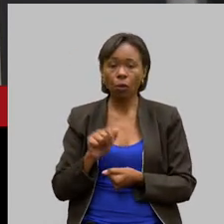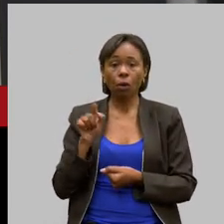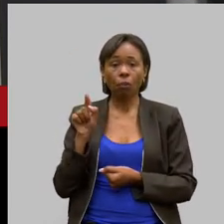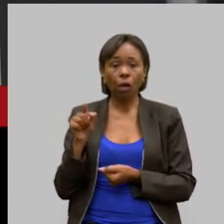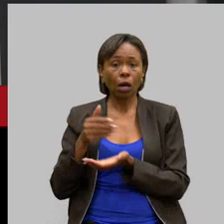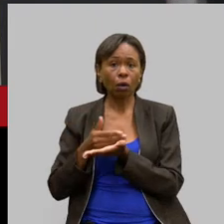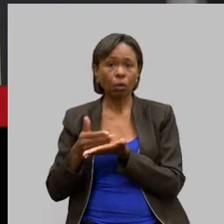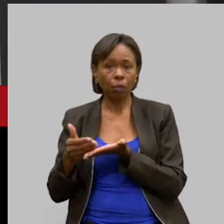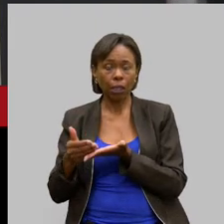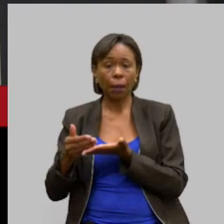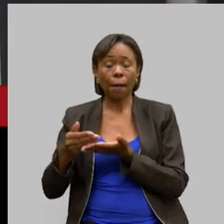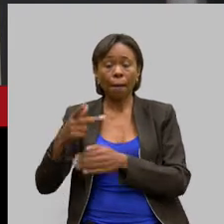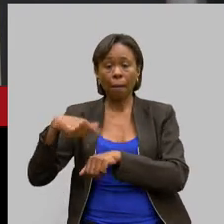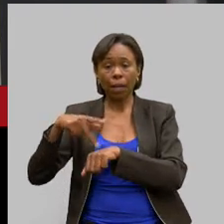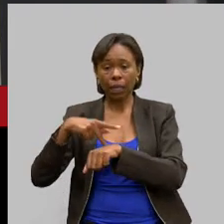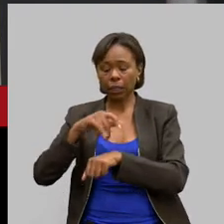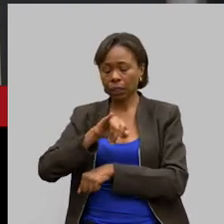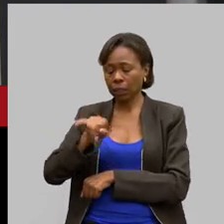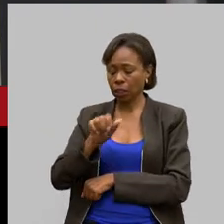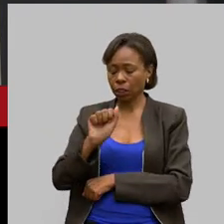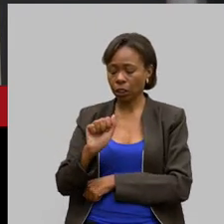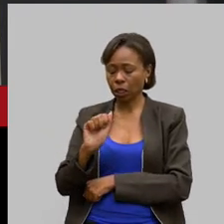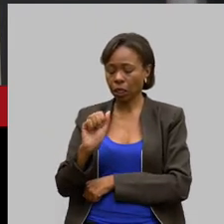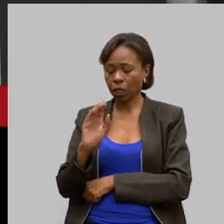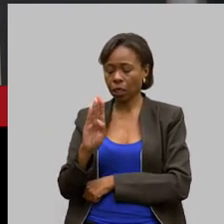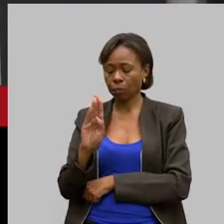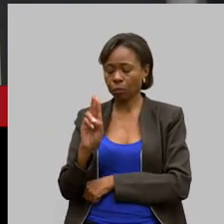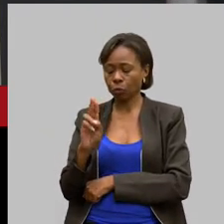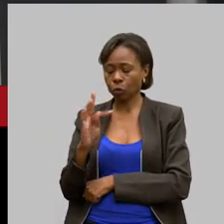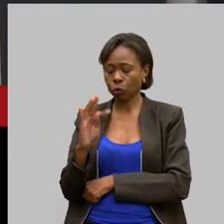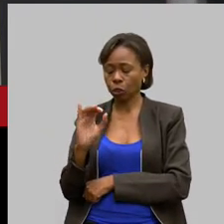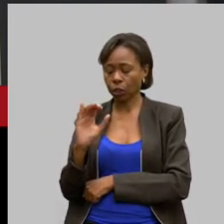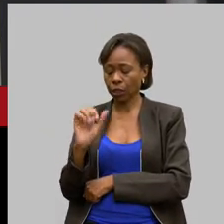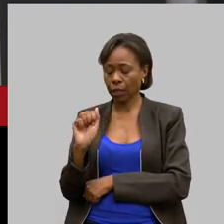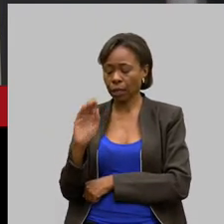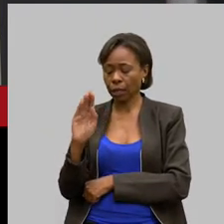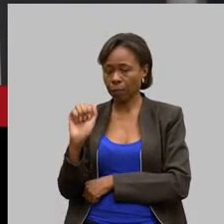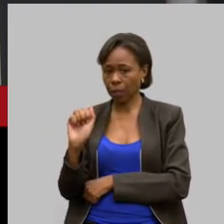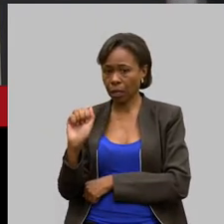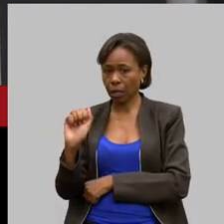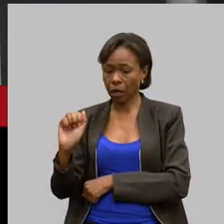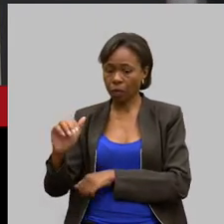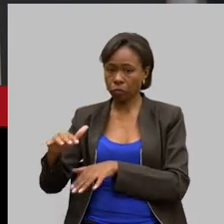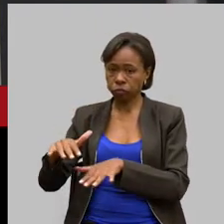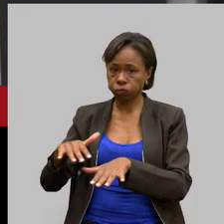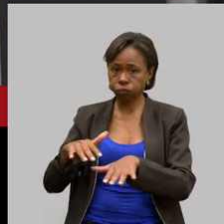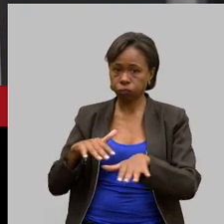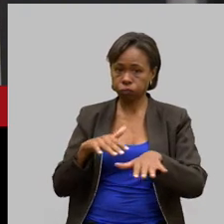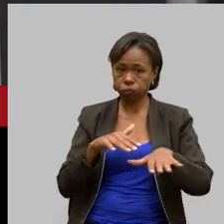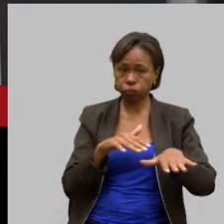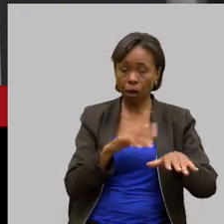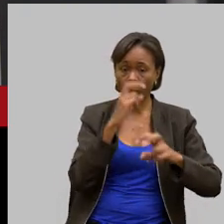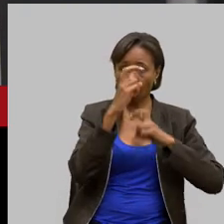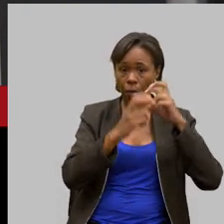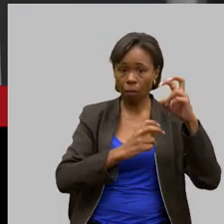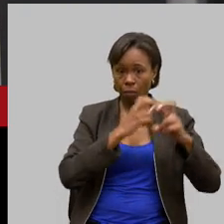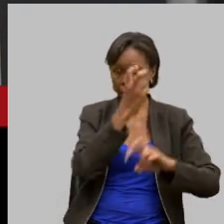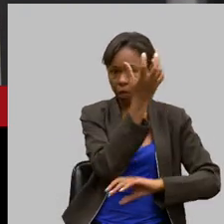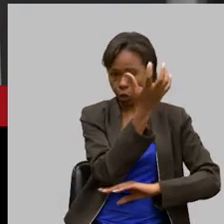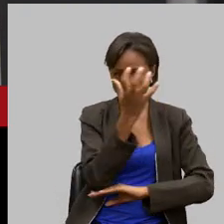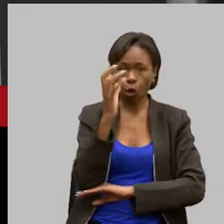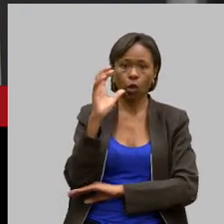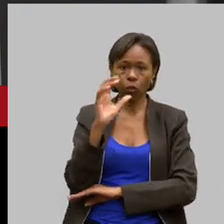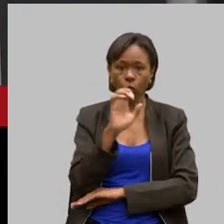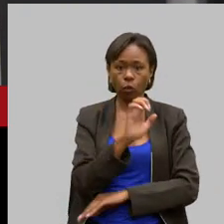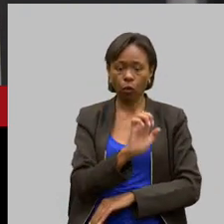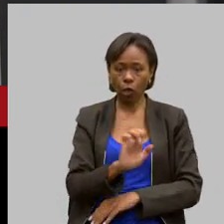Jabu cabas e a gente vai até o Parque Ecológico Eldorado e nós da OAB estaremos lá no parque das 9 da